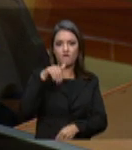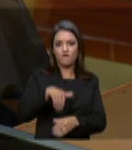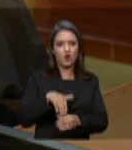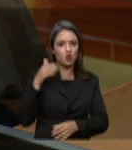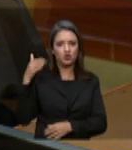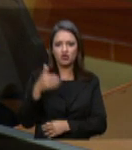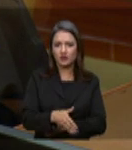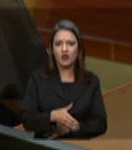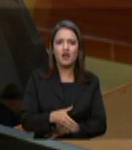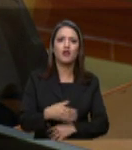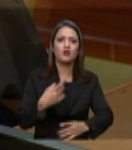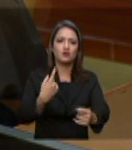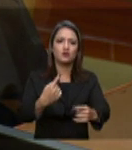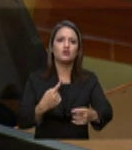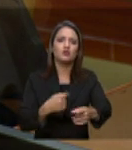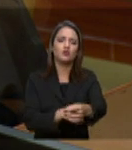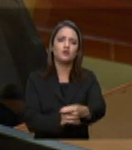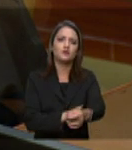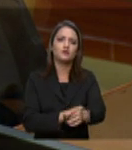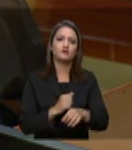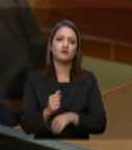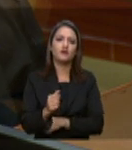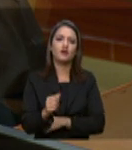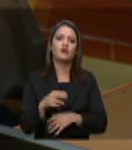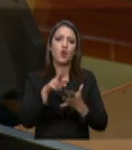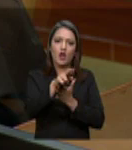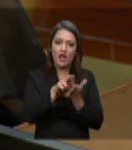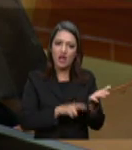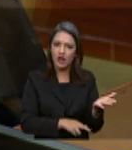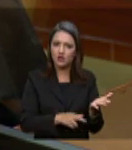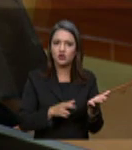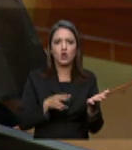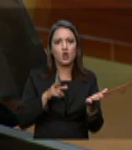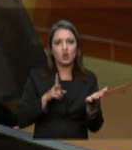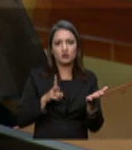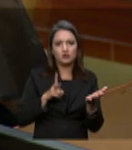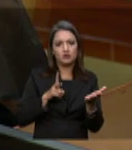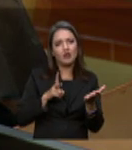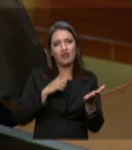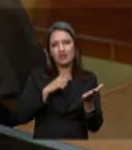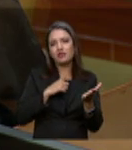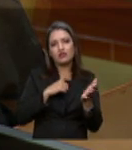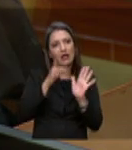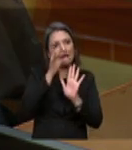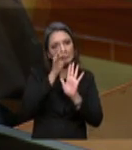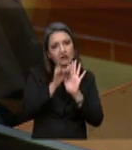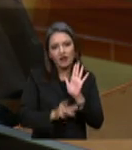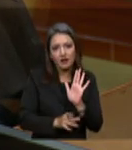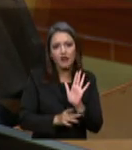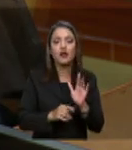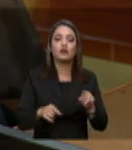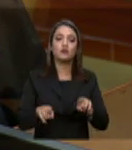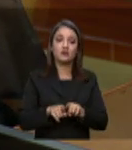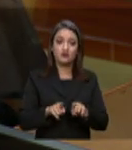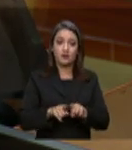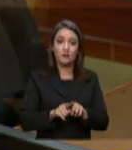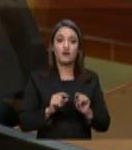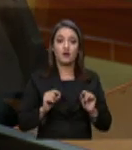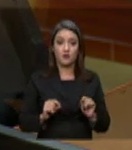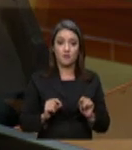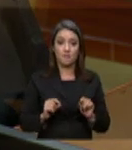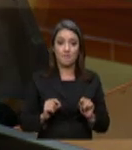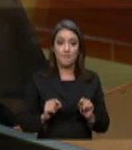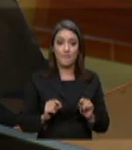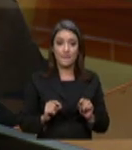presidente foi não analiso as preliminares ou relatório segue no voto completo e adoto para esses foi